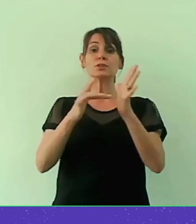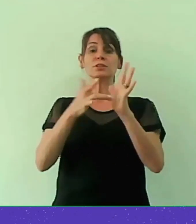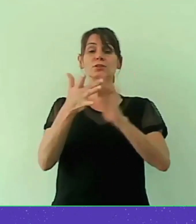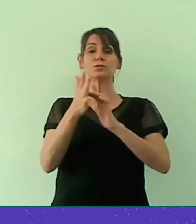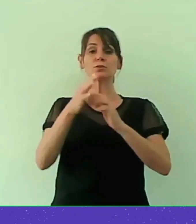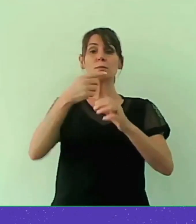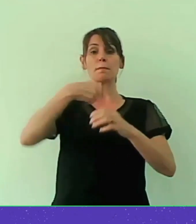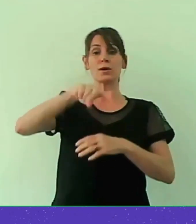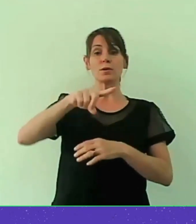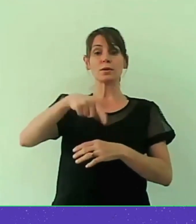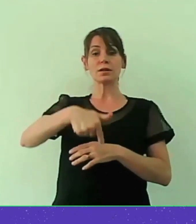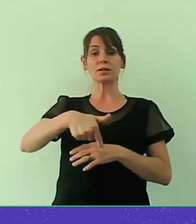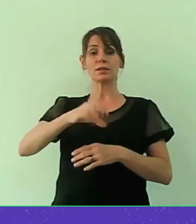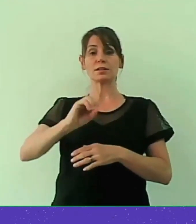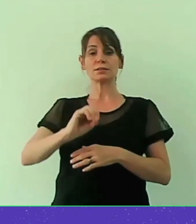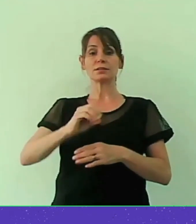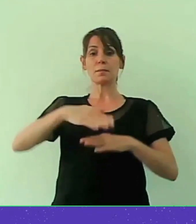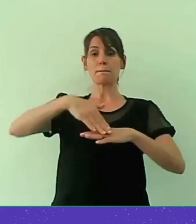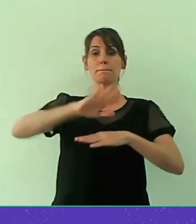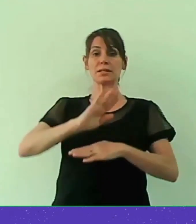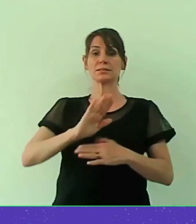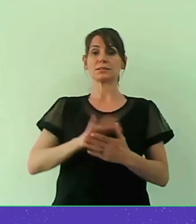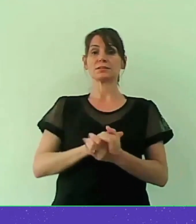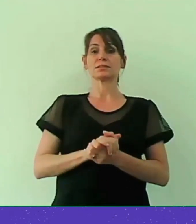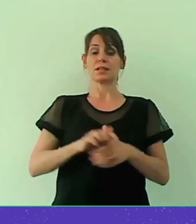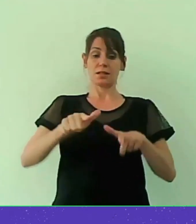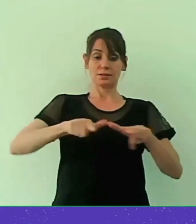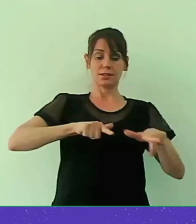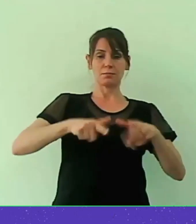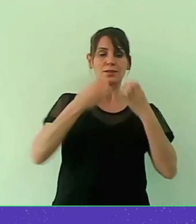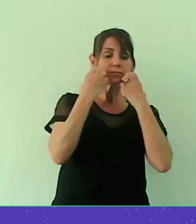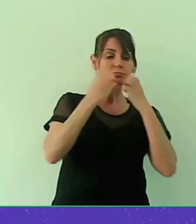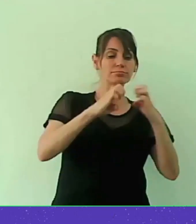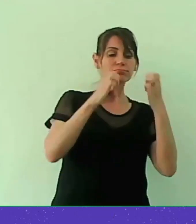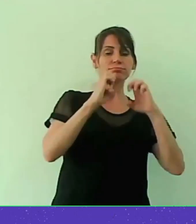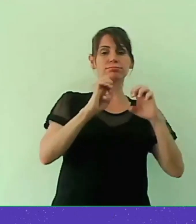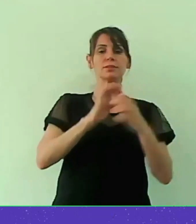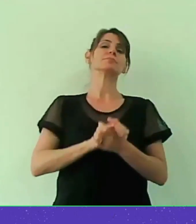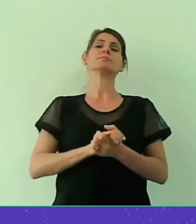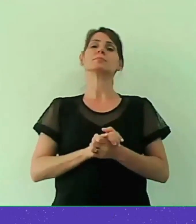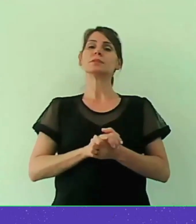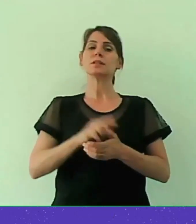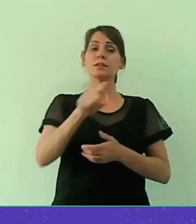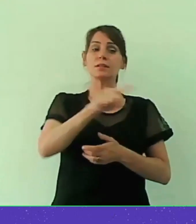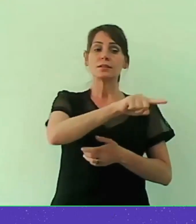não serão suficientes para esse trabalho. Deus precisa de todos vocês.